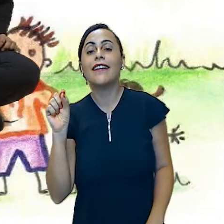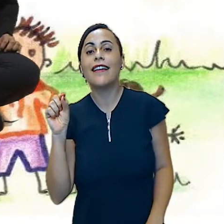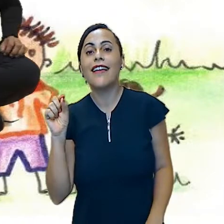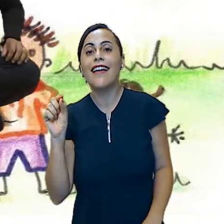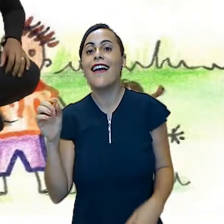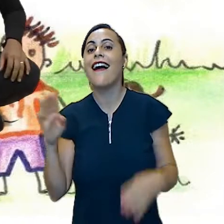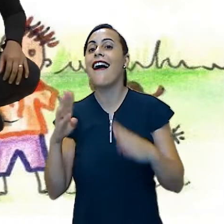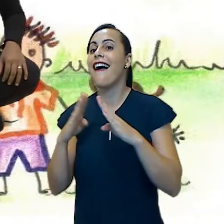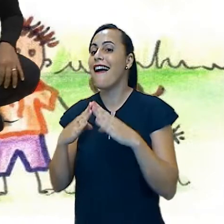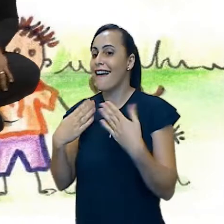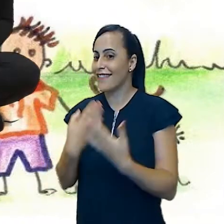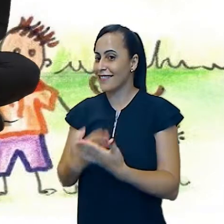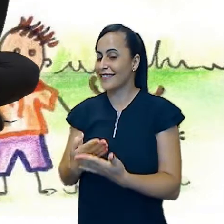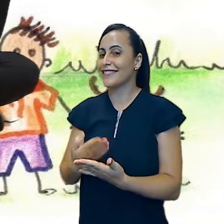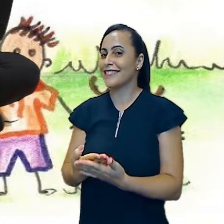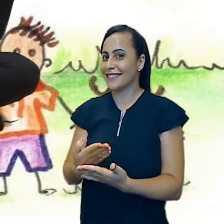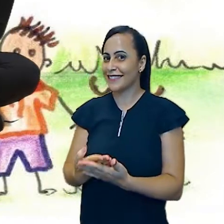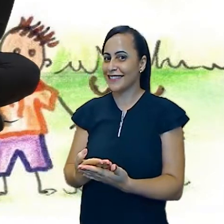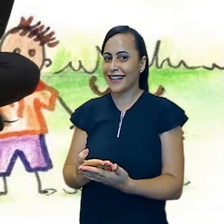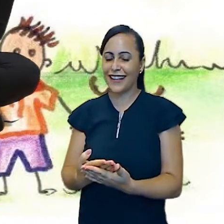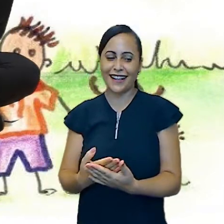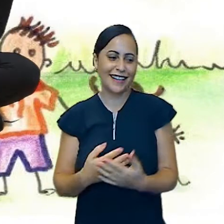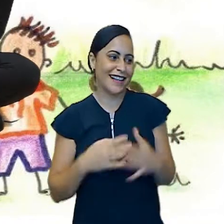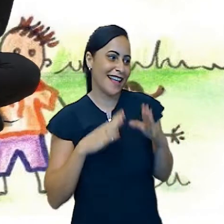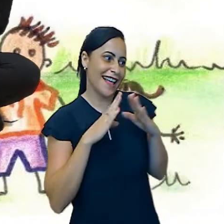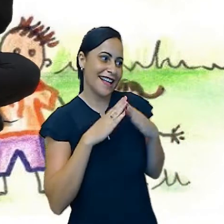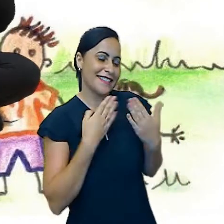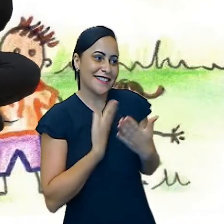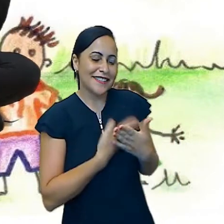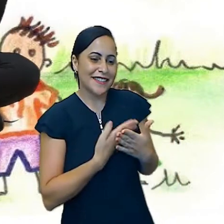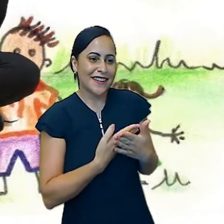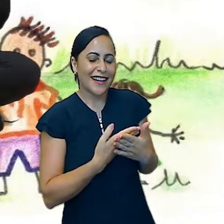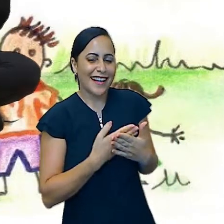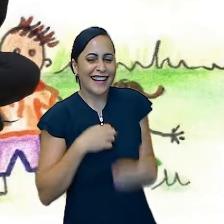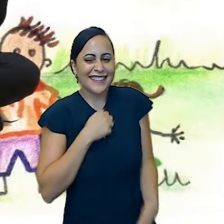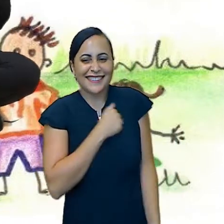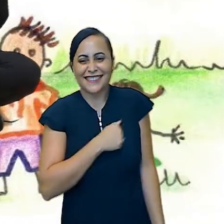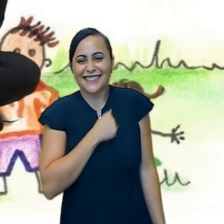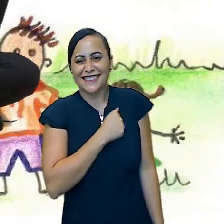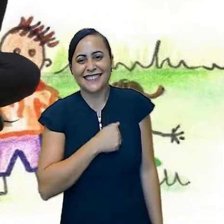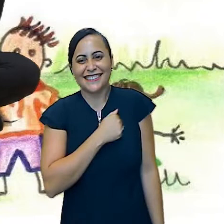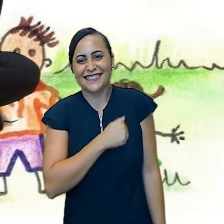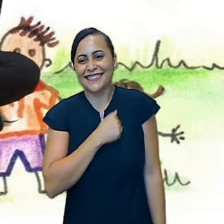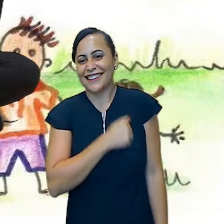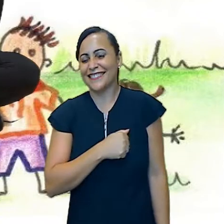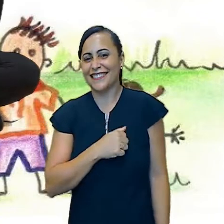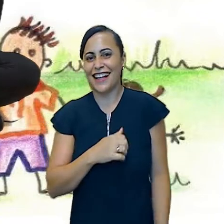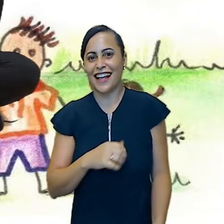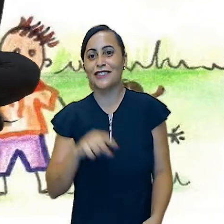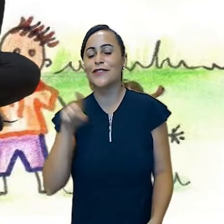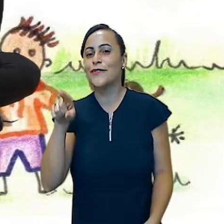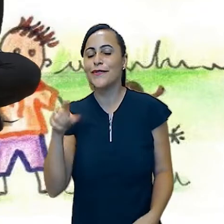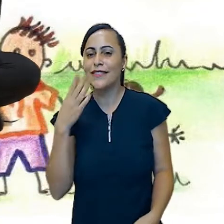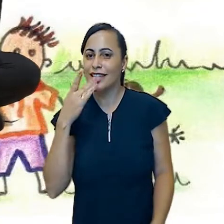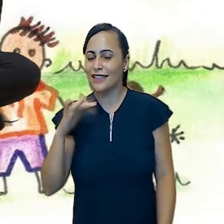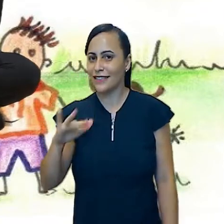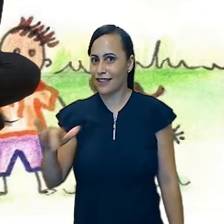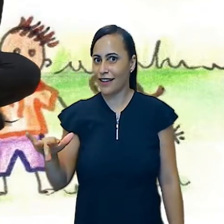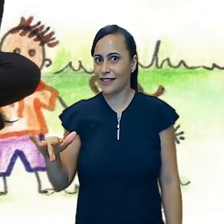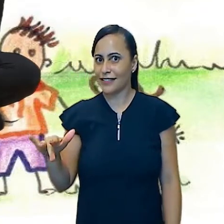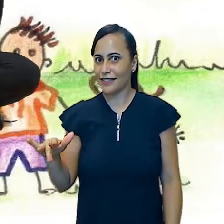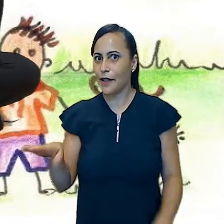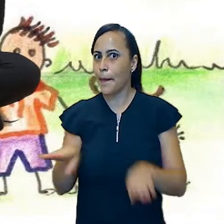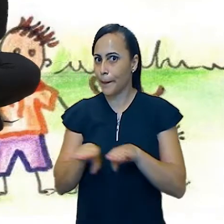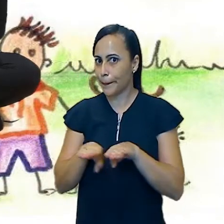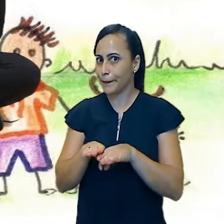Escola! Ah, escola. Ai, a gente está morrendo de De saudade. saudades. E vocês, crianças, estão